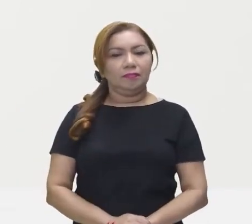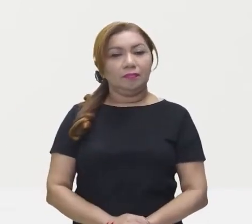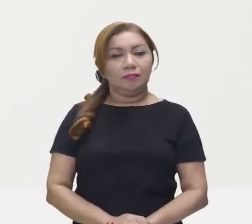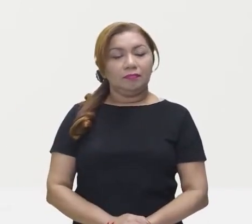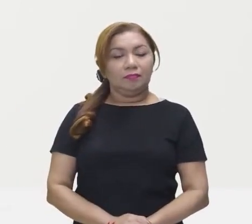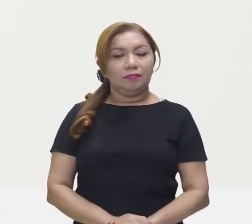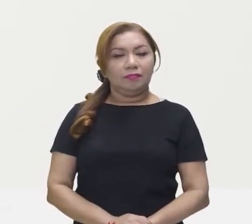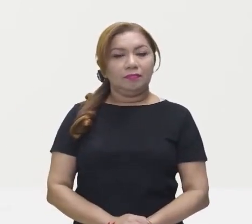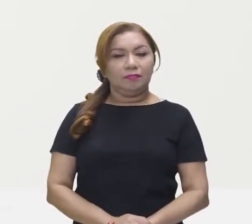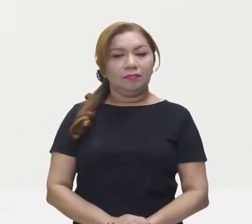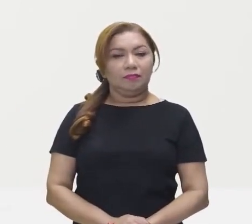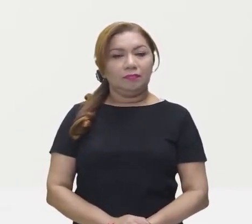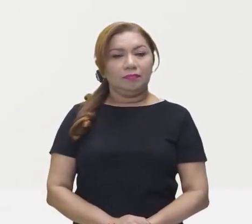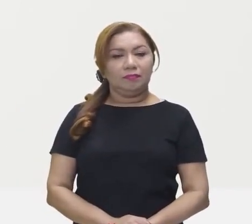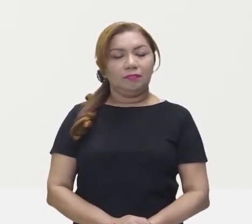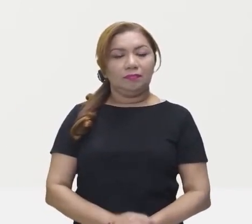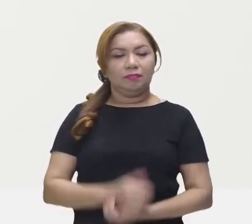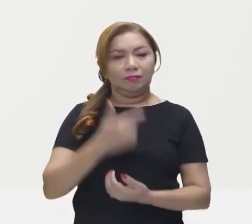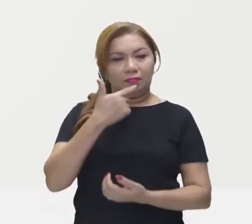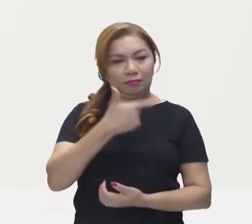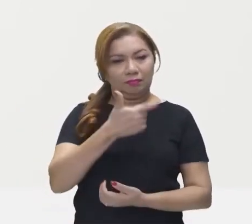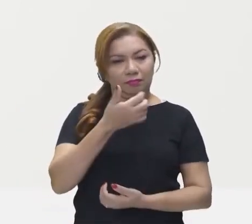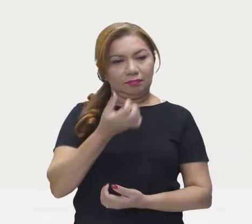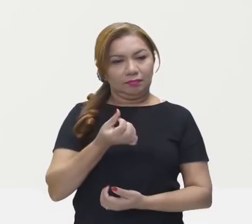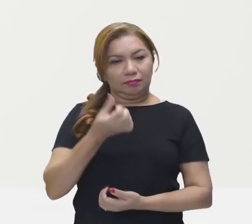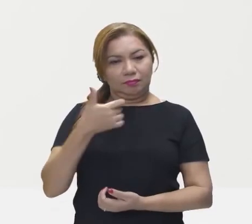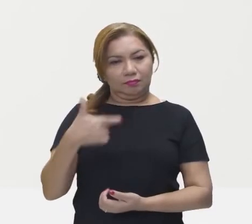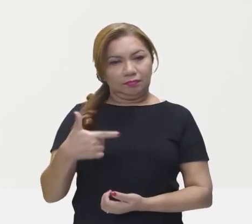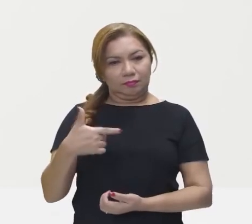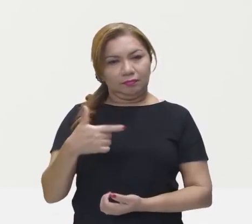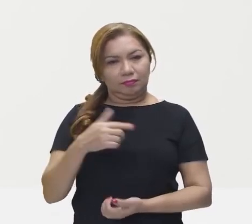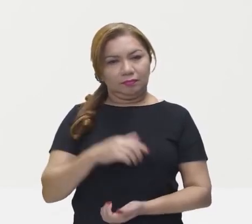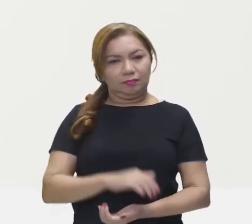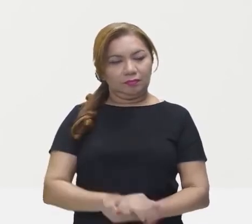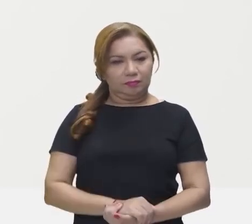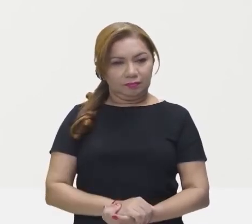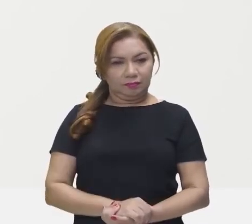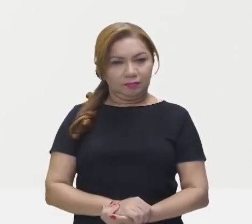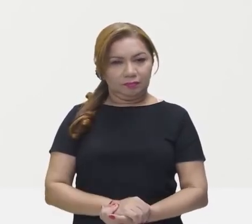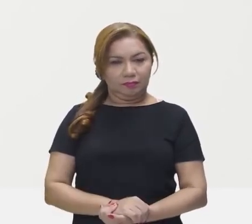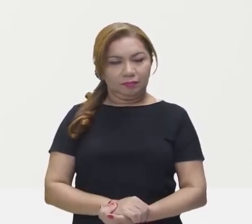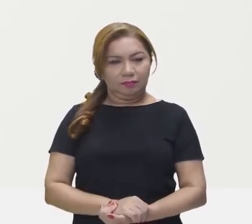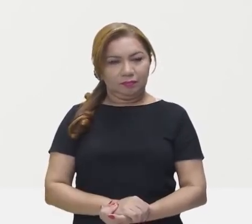262 metros, 262 metros